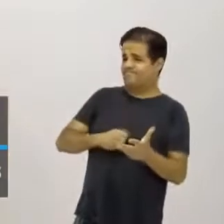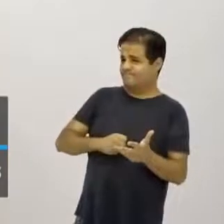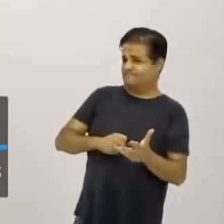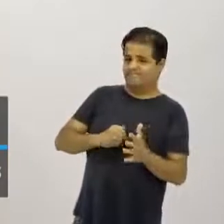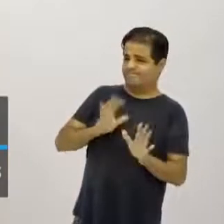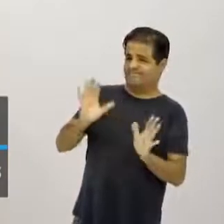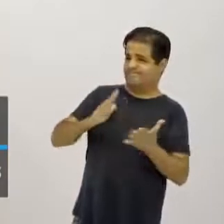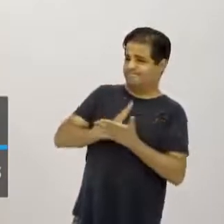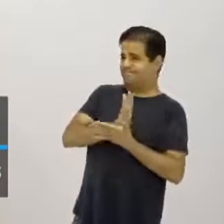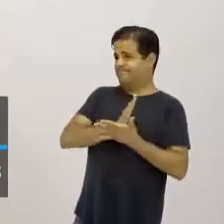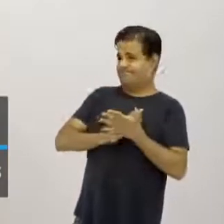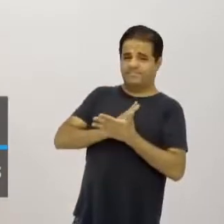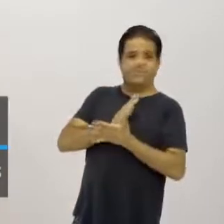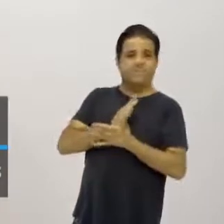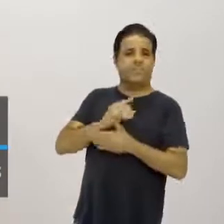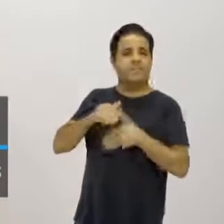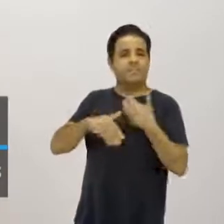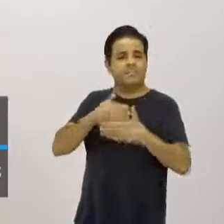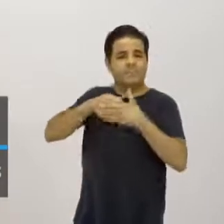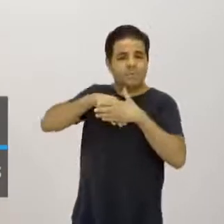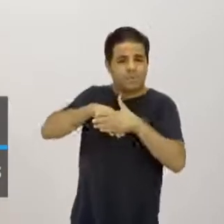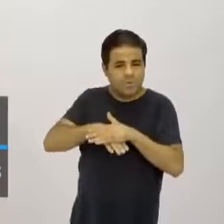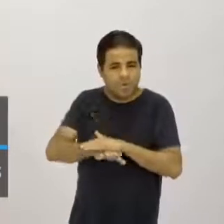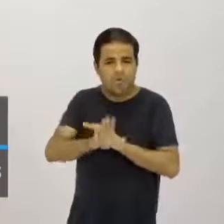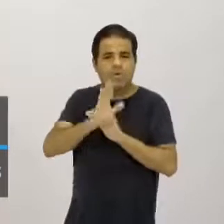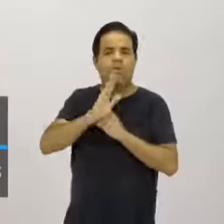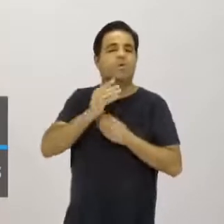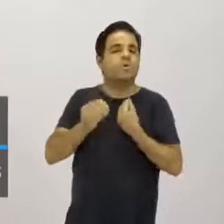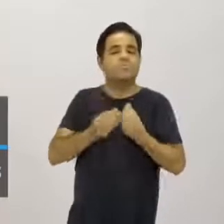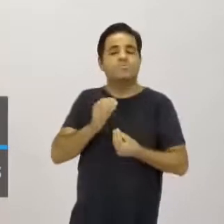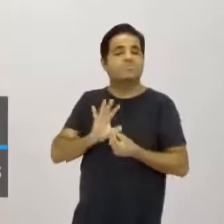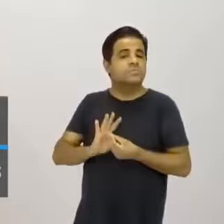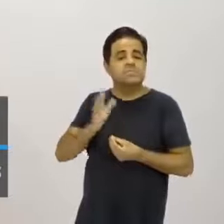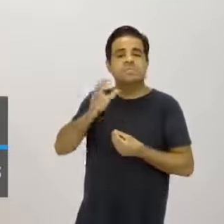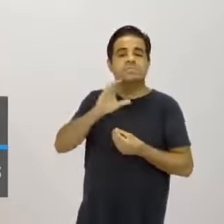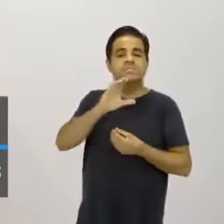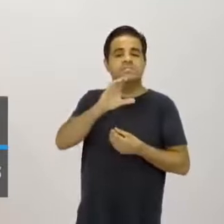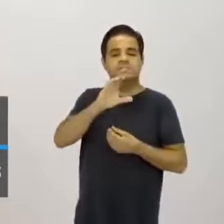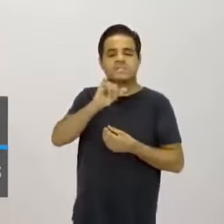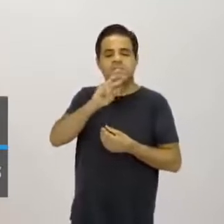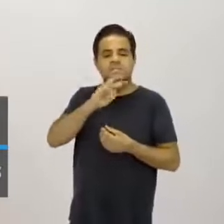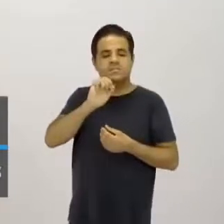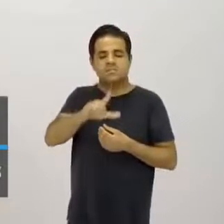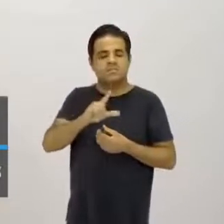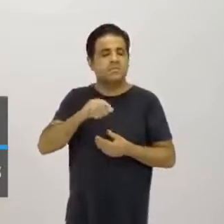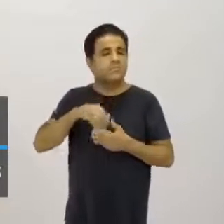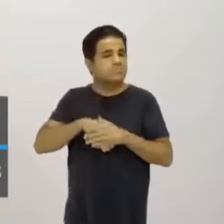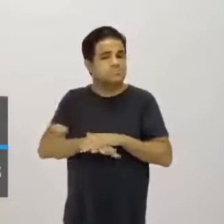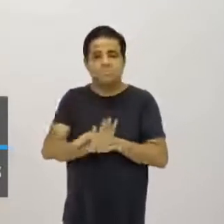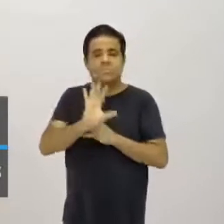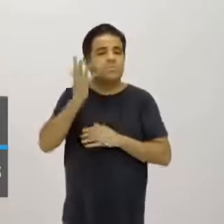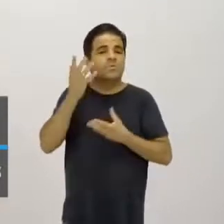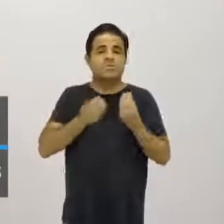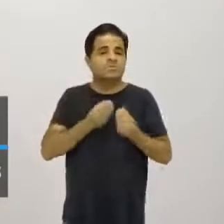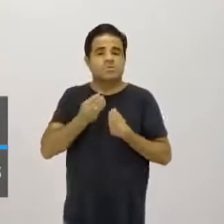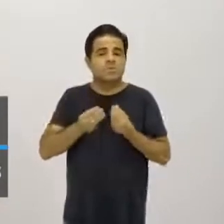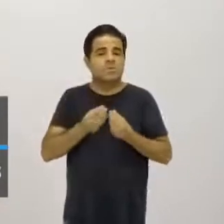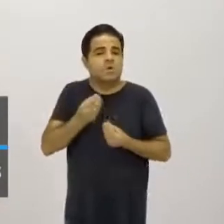Mas como acontece o processo civilizatório, professor? O processo civilizatório acontece com